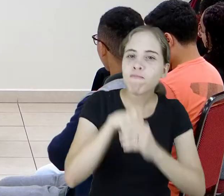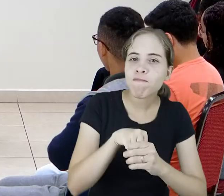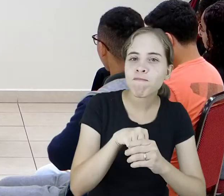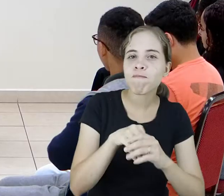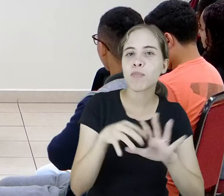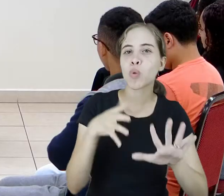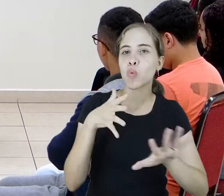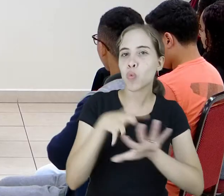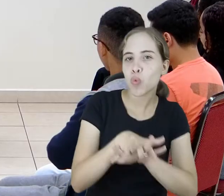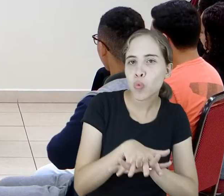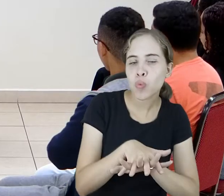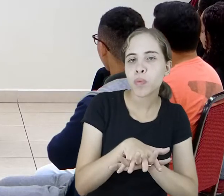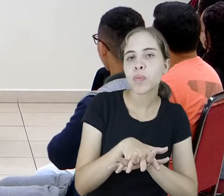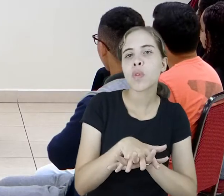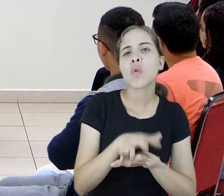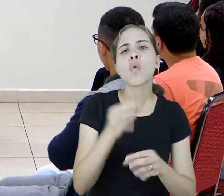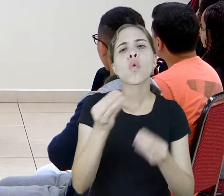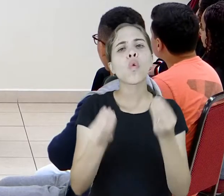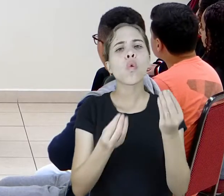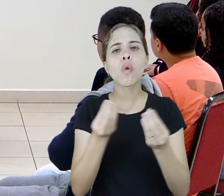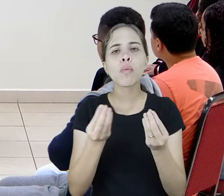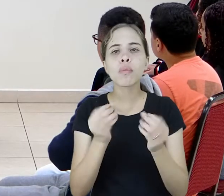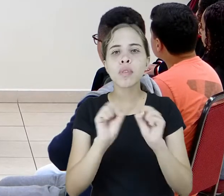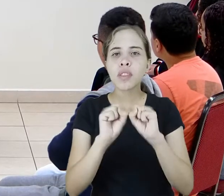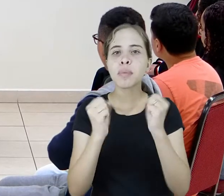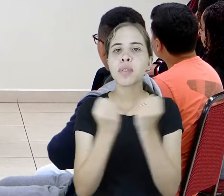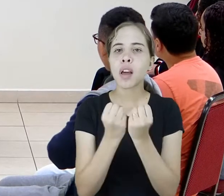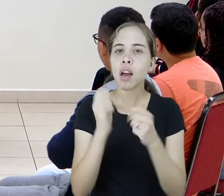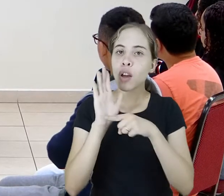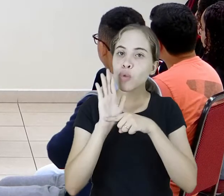pertencimento. Como o seminário ajudou